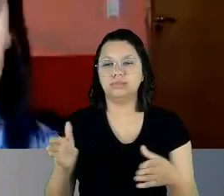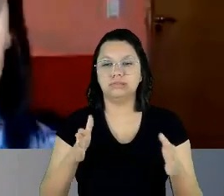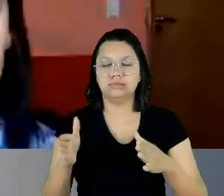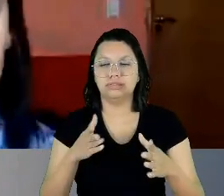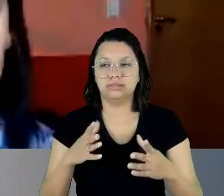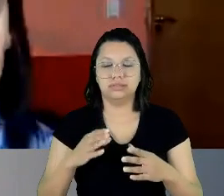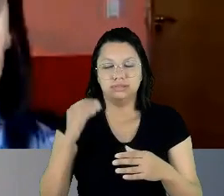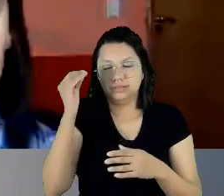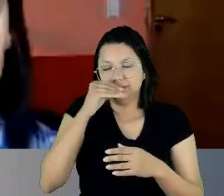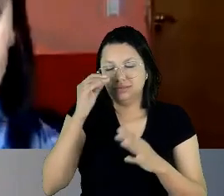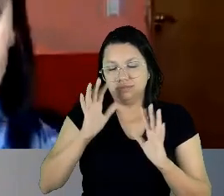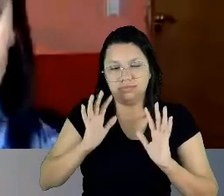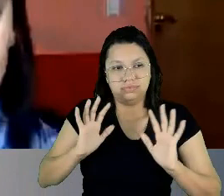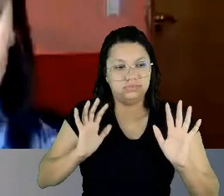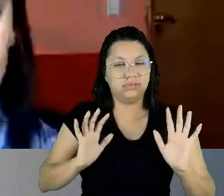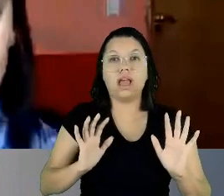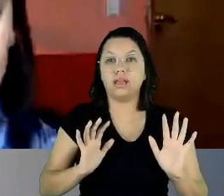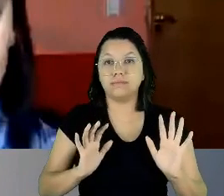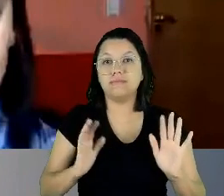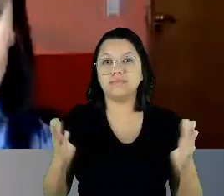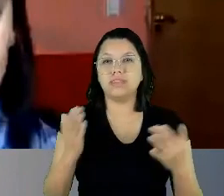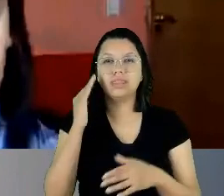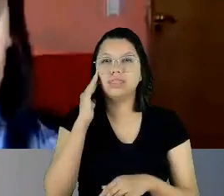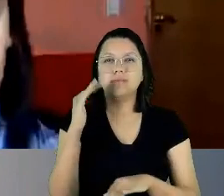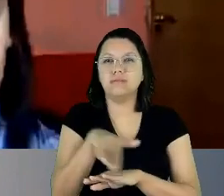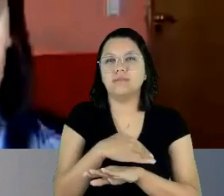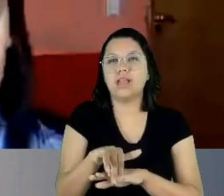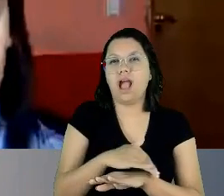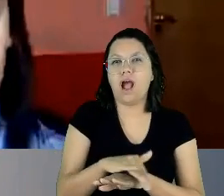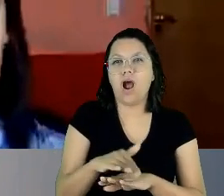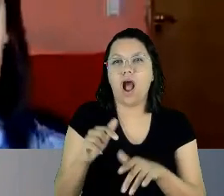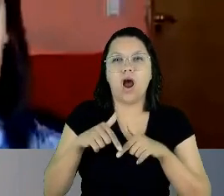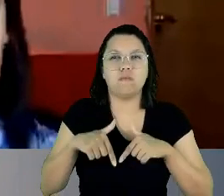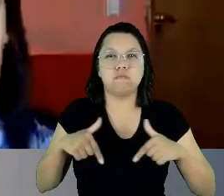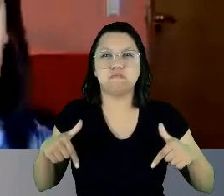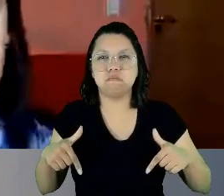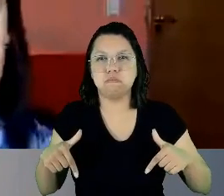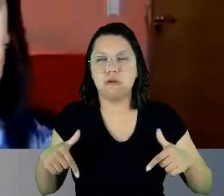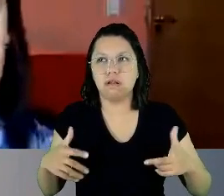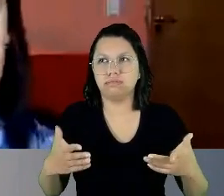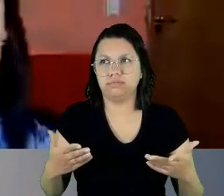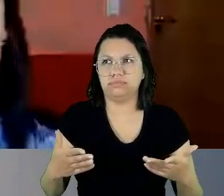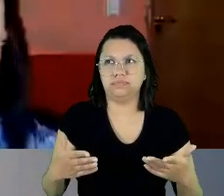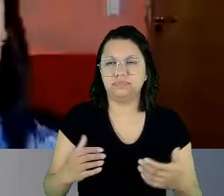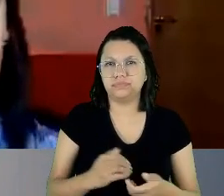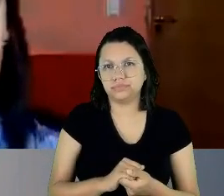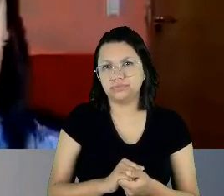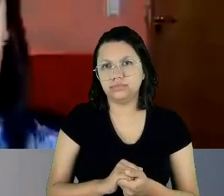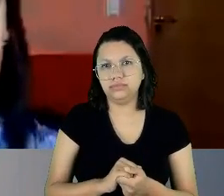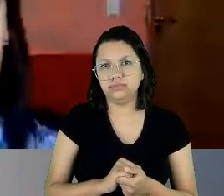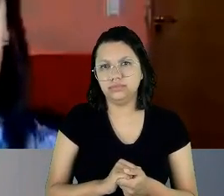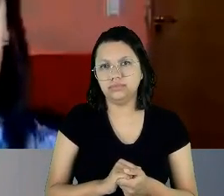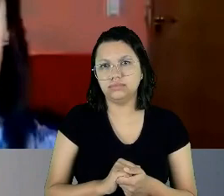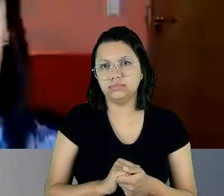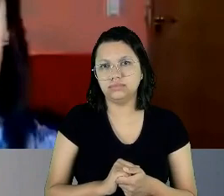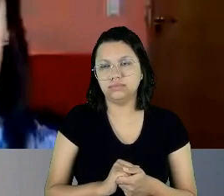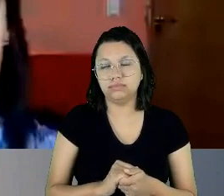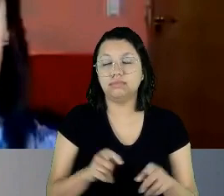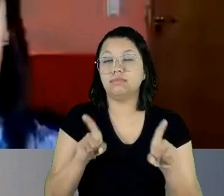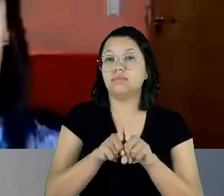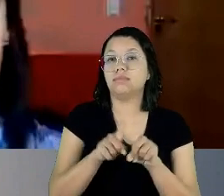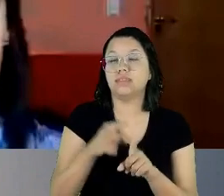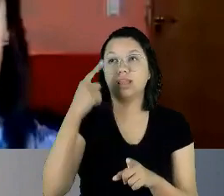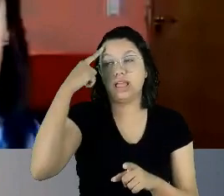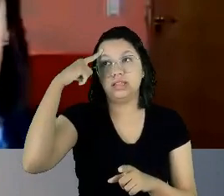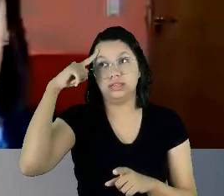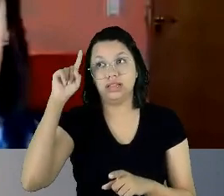de extrema fragilidade. Essa compreensão de que a rua é um espaço neutro tem, em